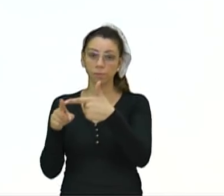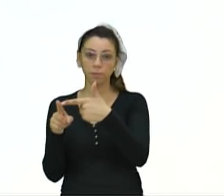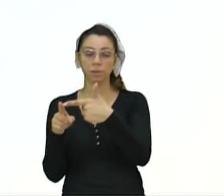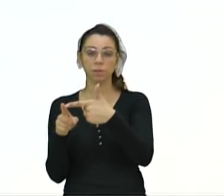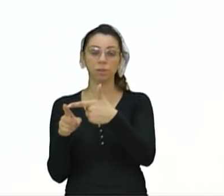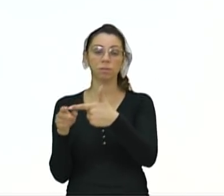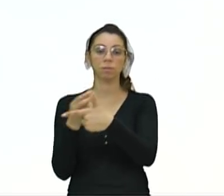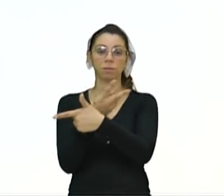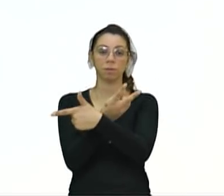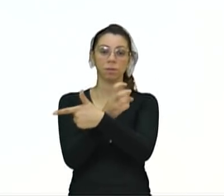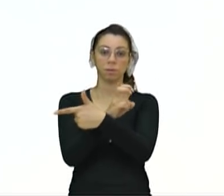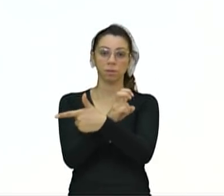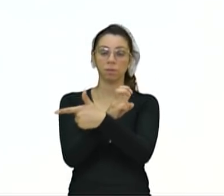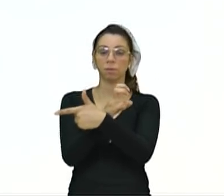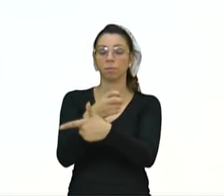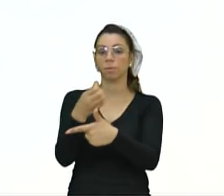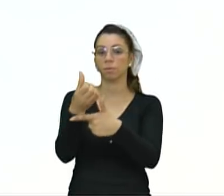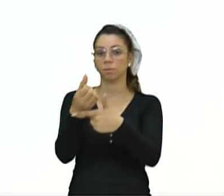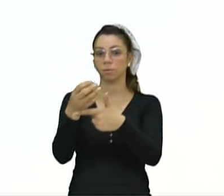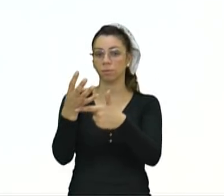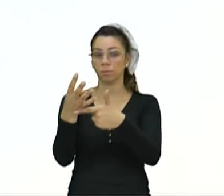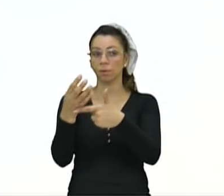por 64, eu tenho lá